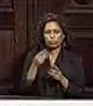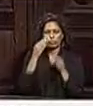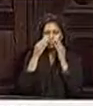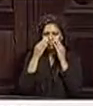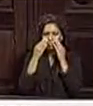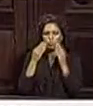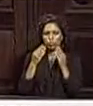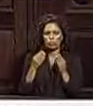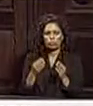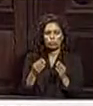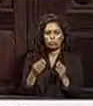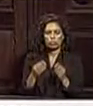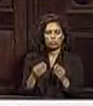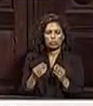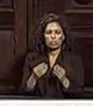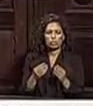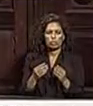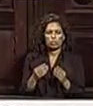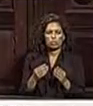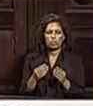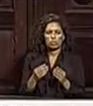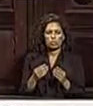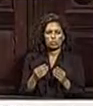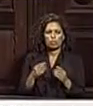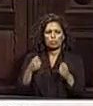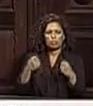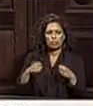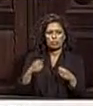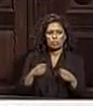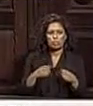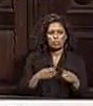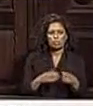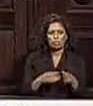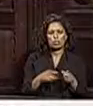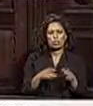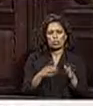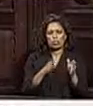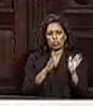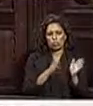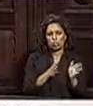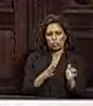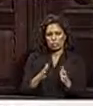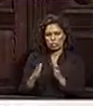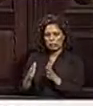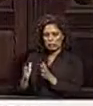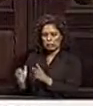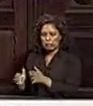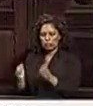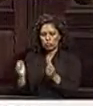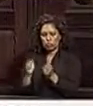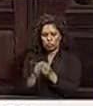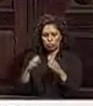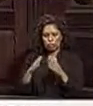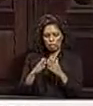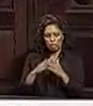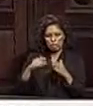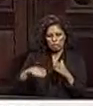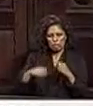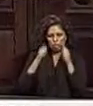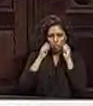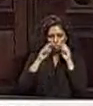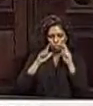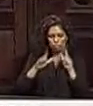apresentando, realização pelo um conjunto de comissões desta casa para fazer uma audiência pública e tratar com